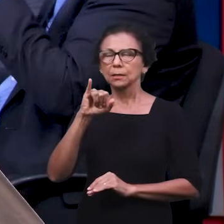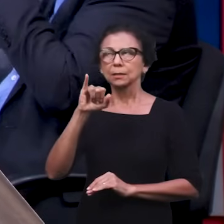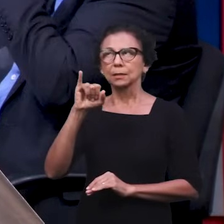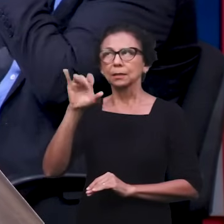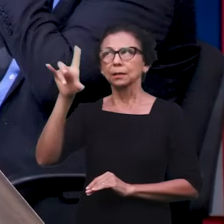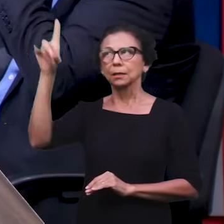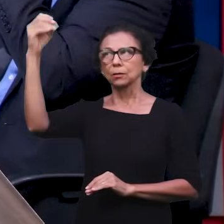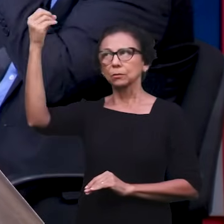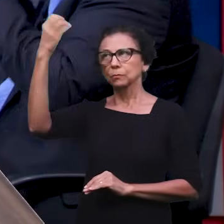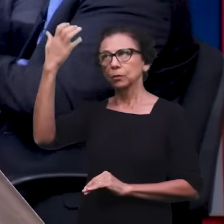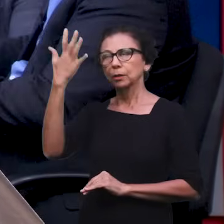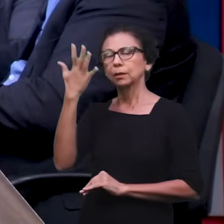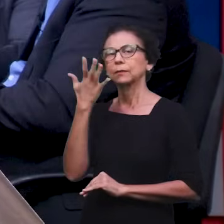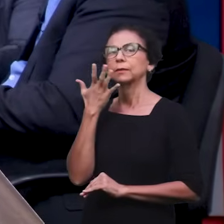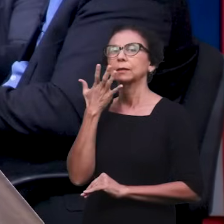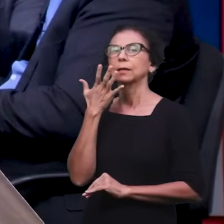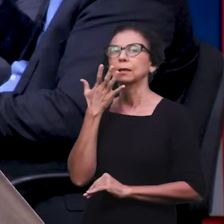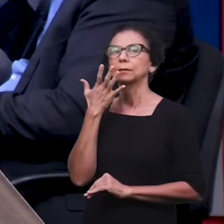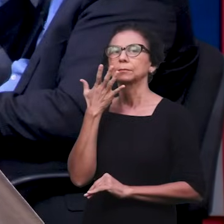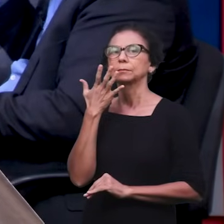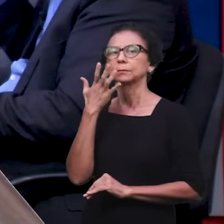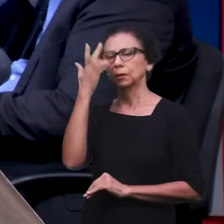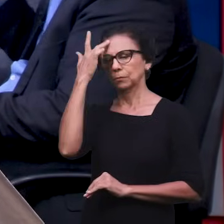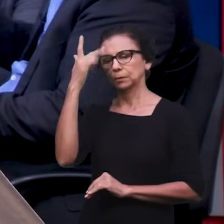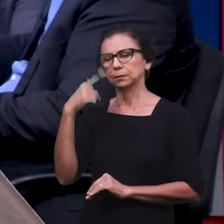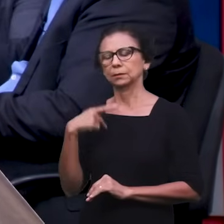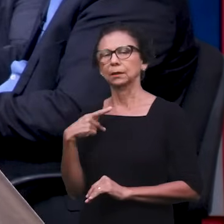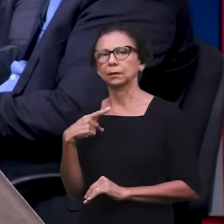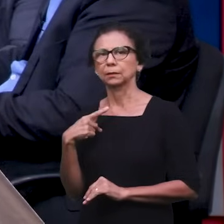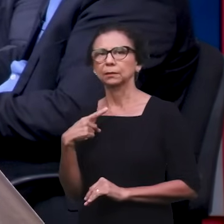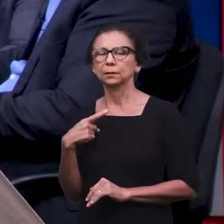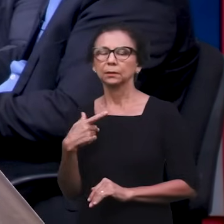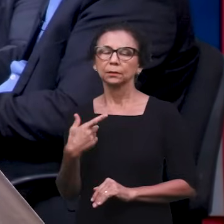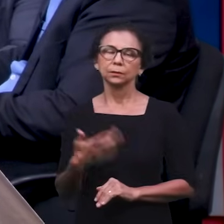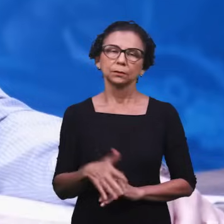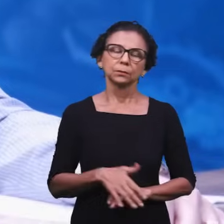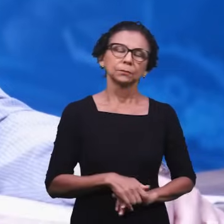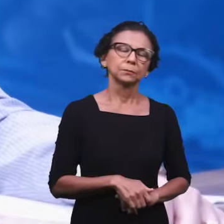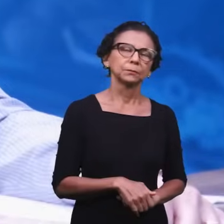né? É isso que nos faz, né, caminhar na presença